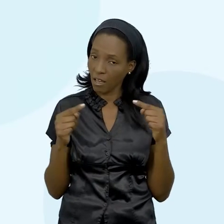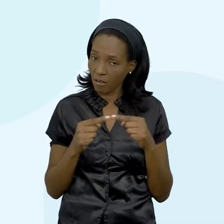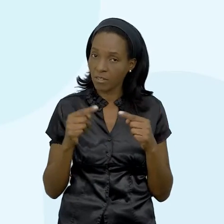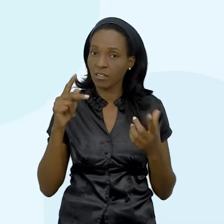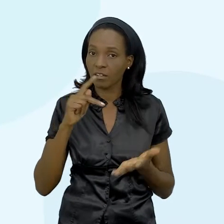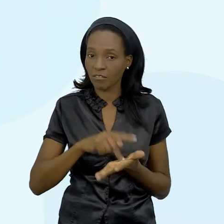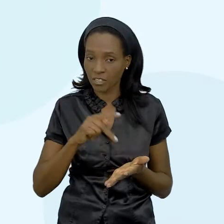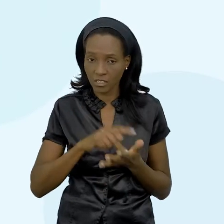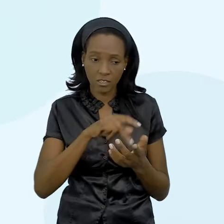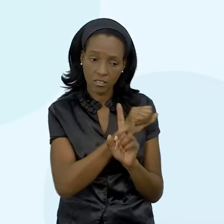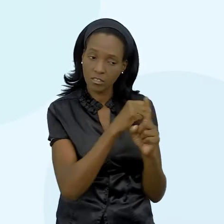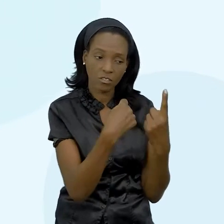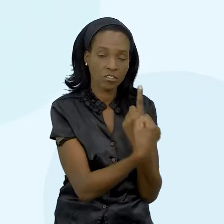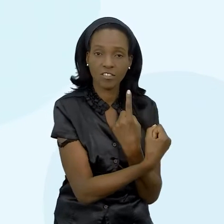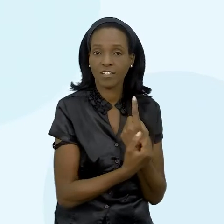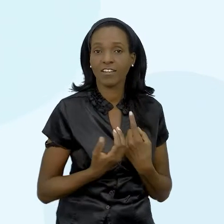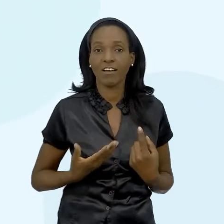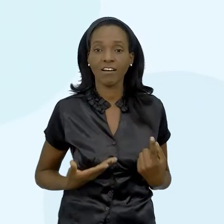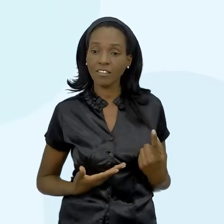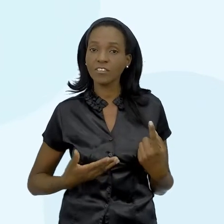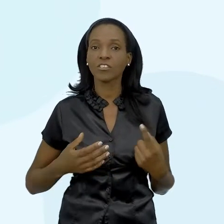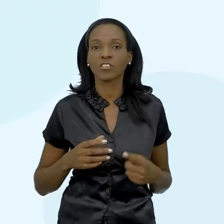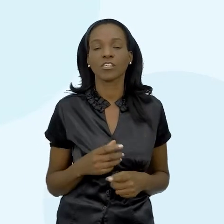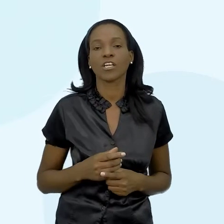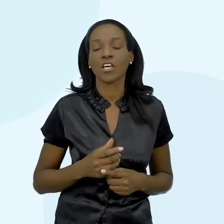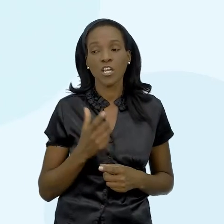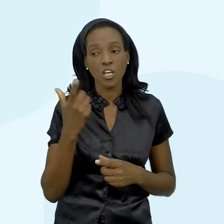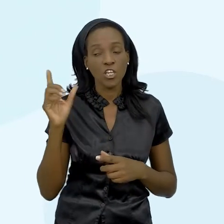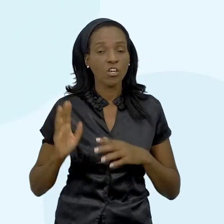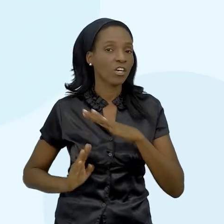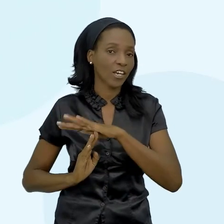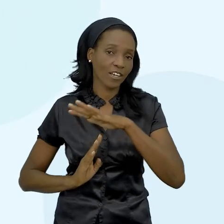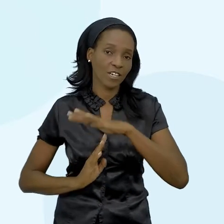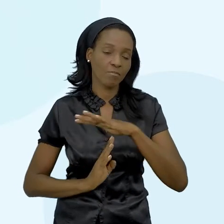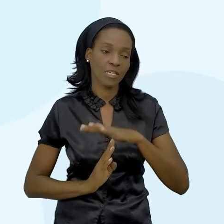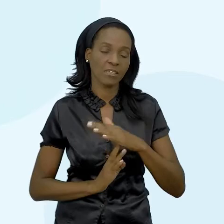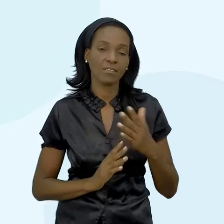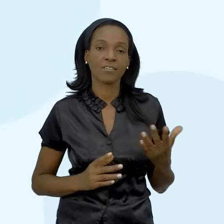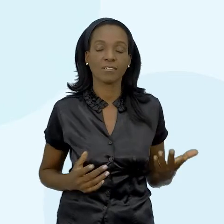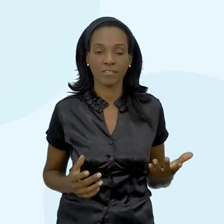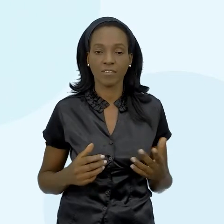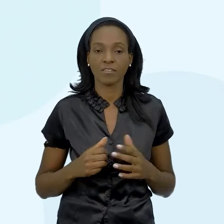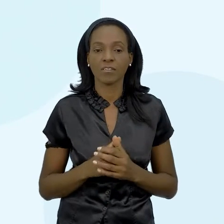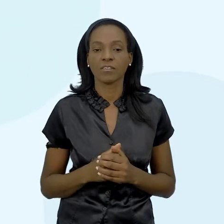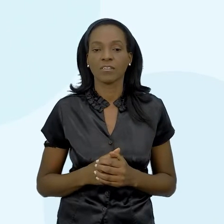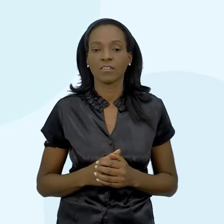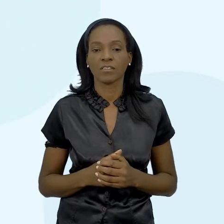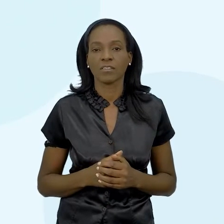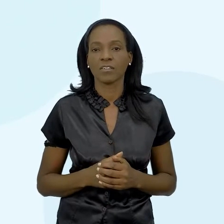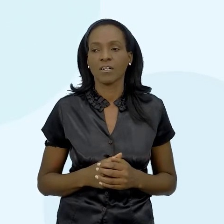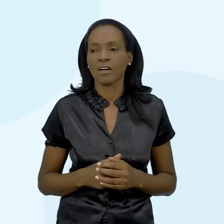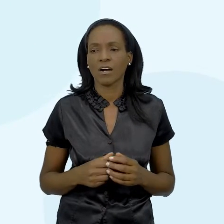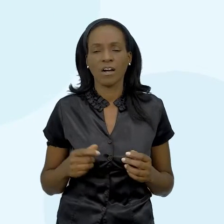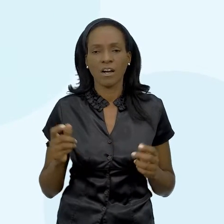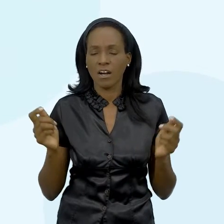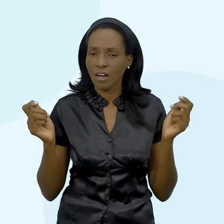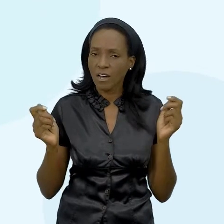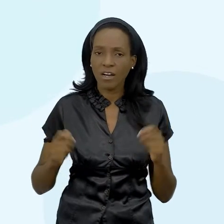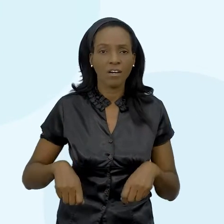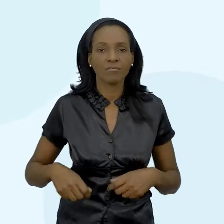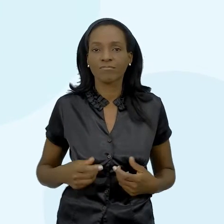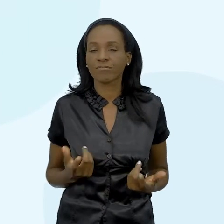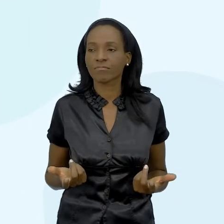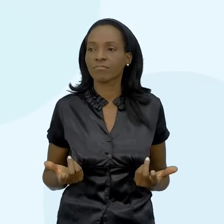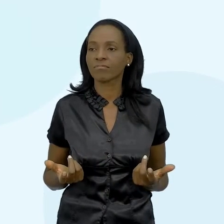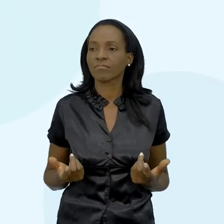de que a sociedade, e entre outros aspectos, não dá possibilidades dessas pessoas